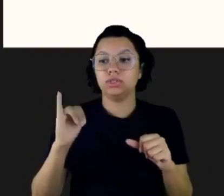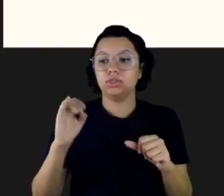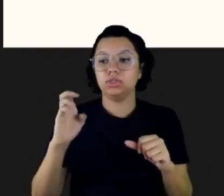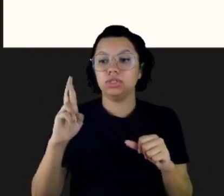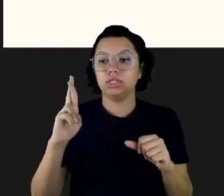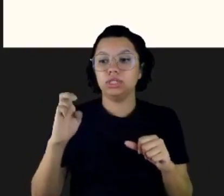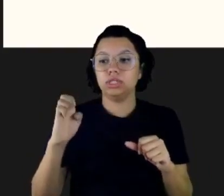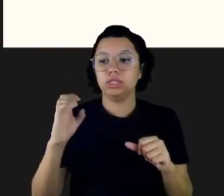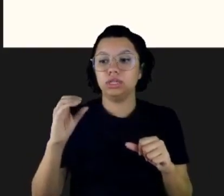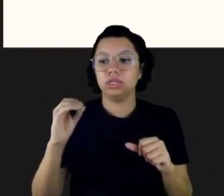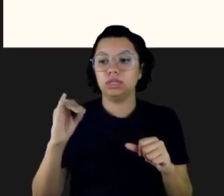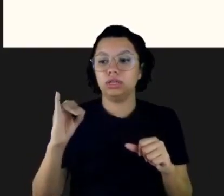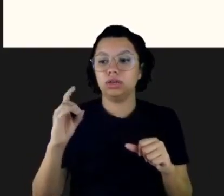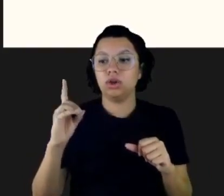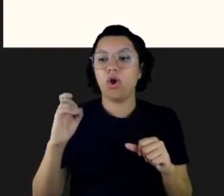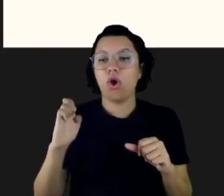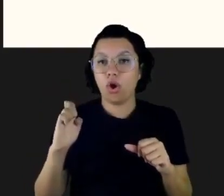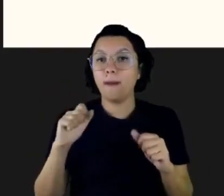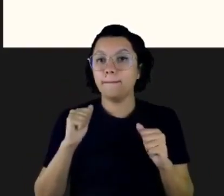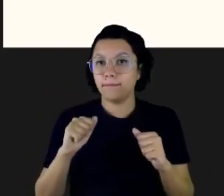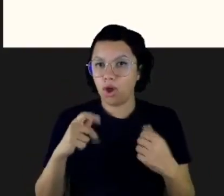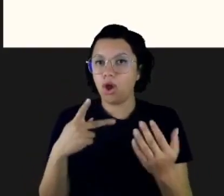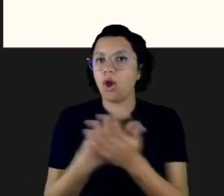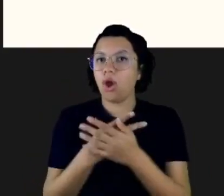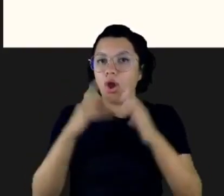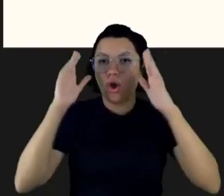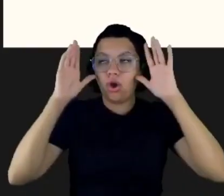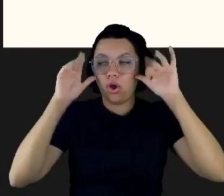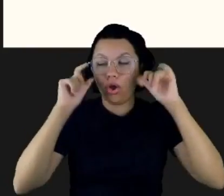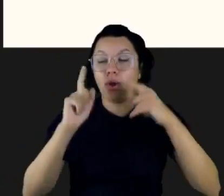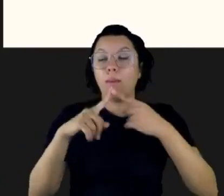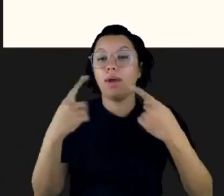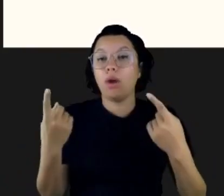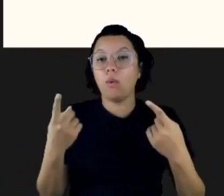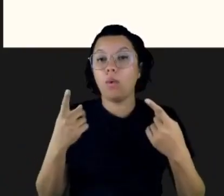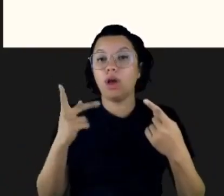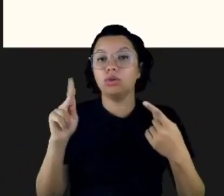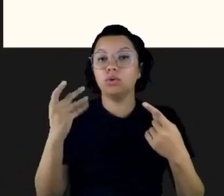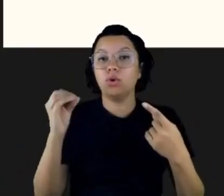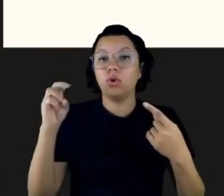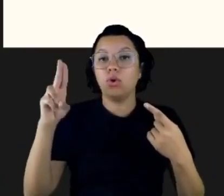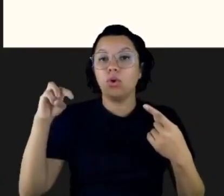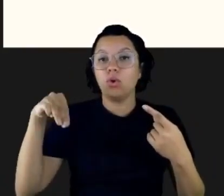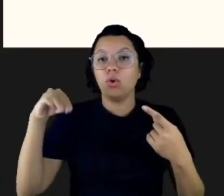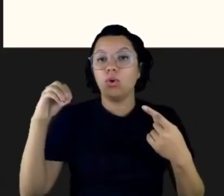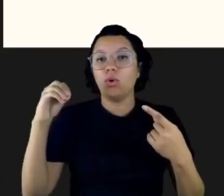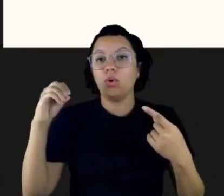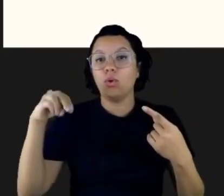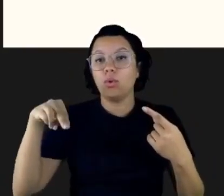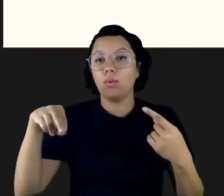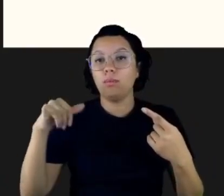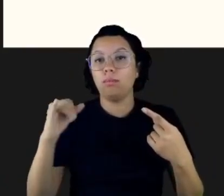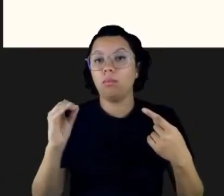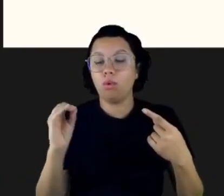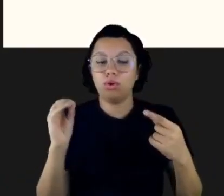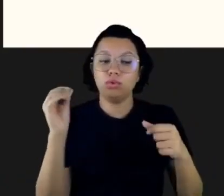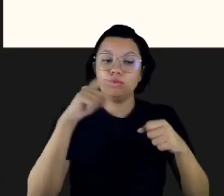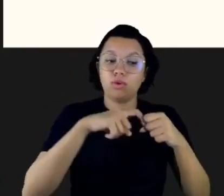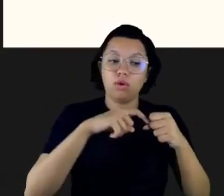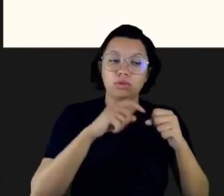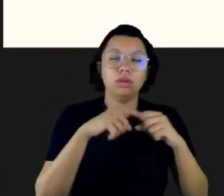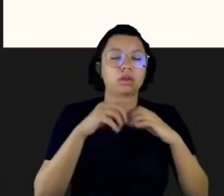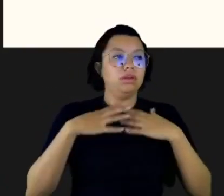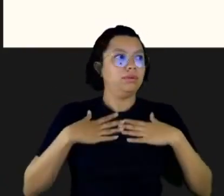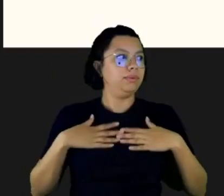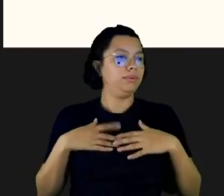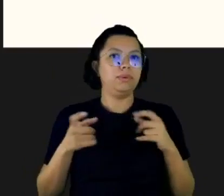demência, mas quando o hormônio é reposto, o quadro retoma. Uma das principais causas